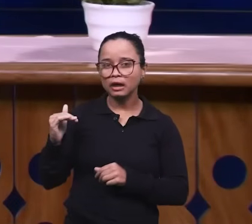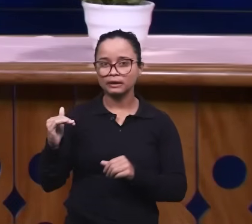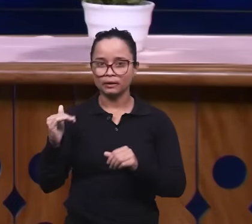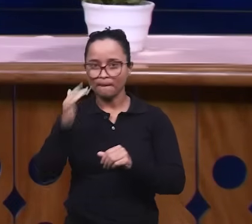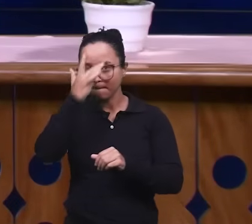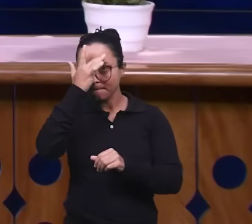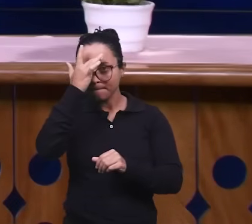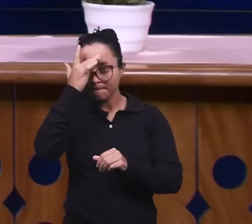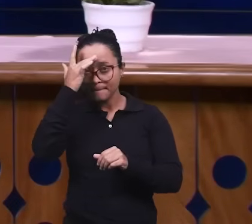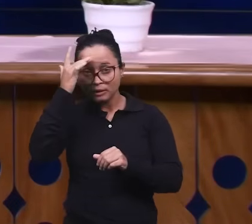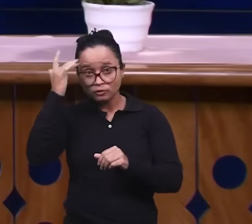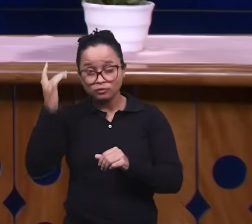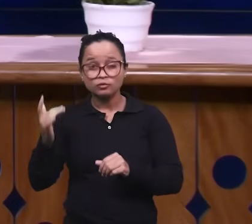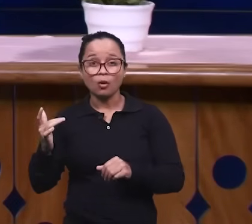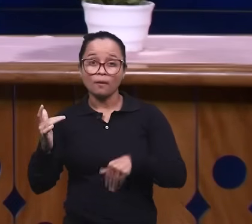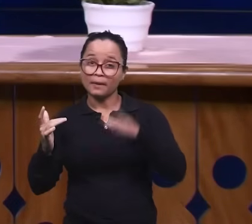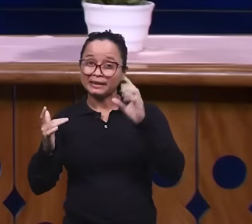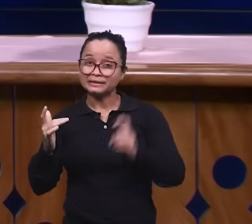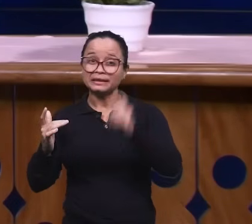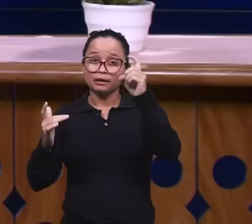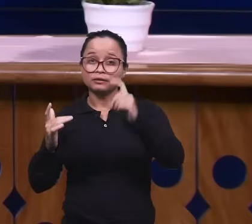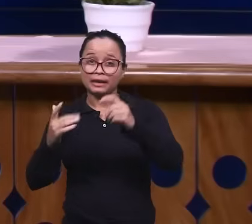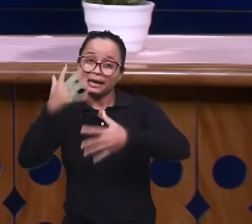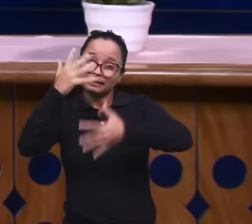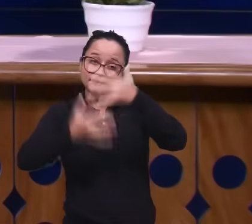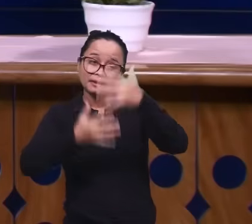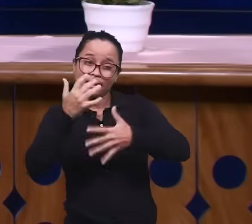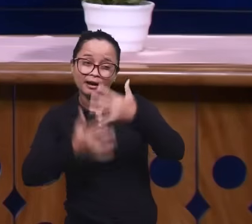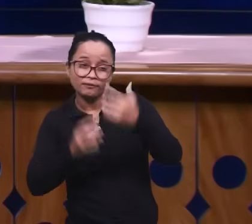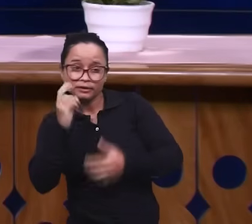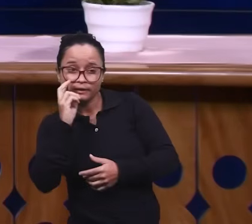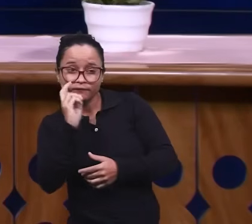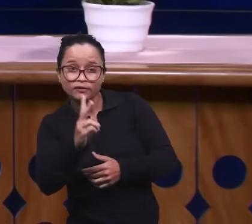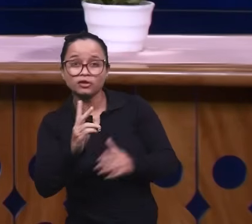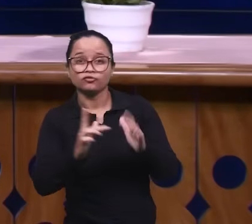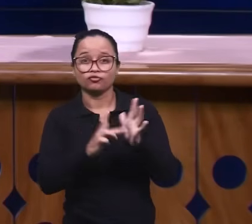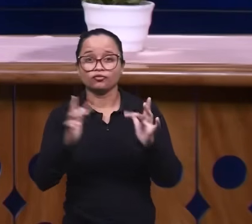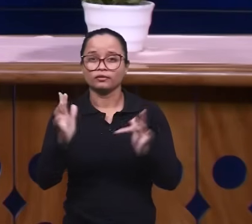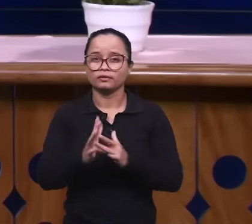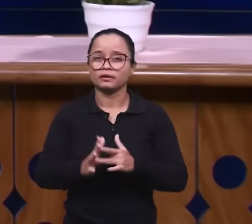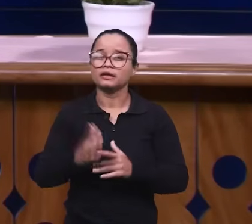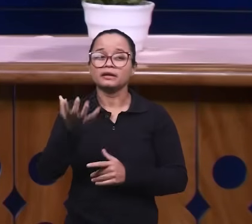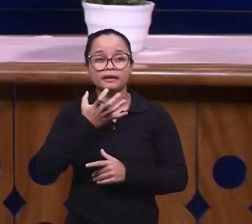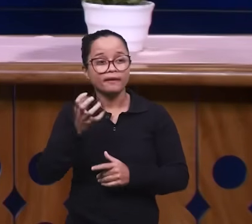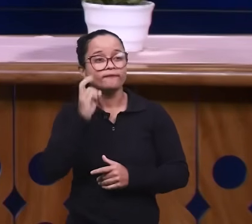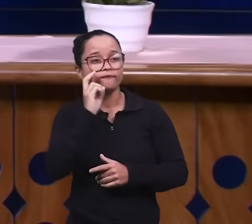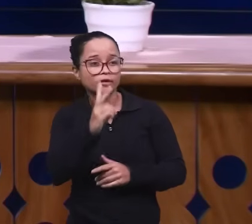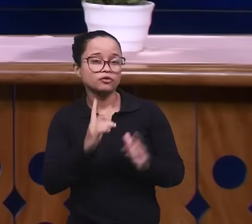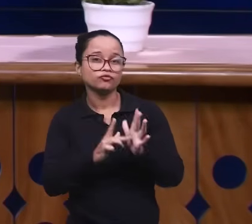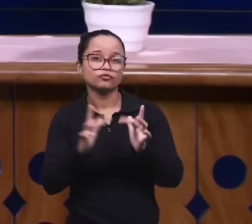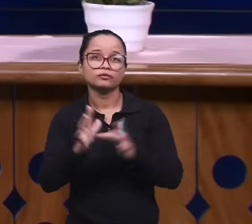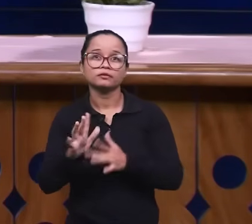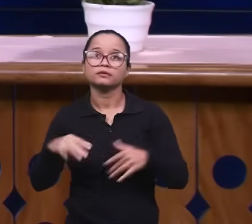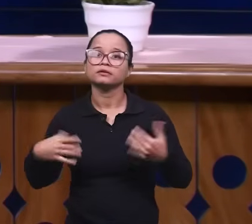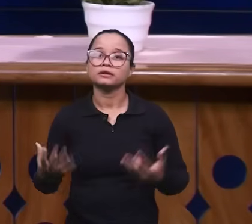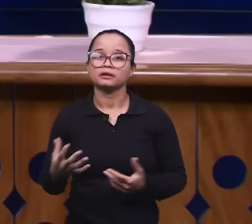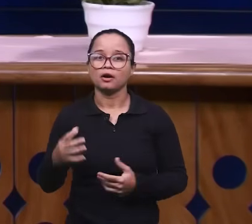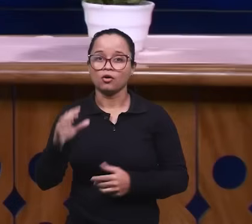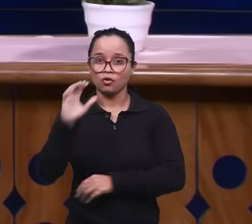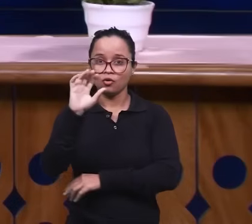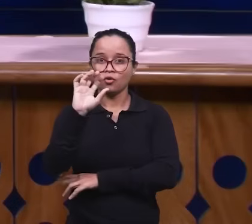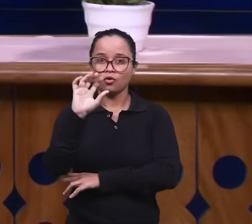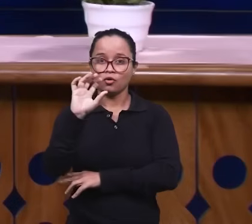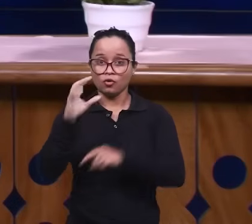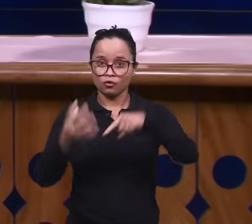frente dele impedia que ele visse Jesus, e ele queria ver Jesus. Então ele subiu